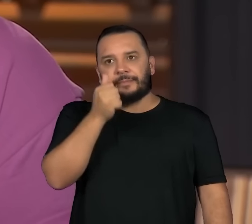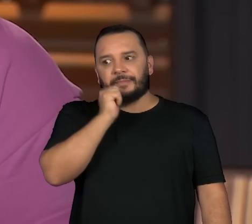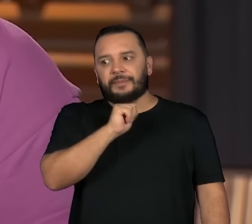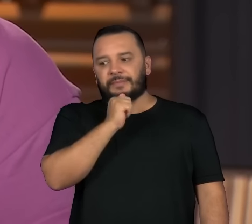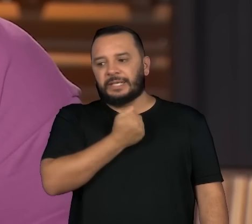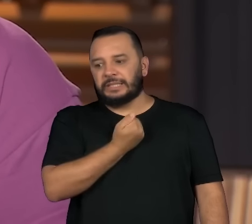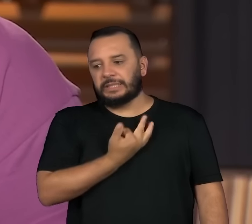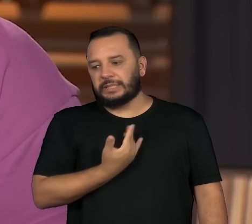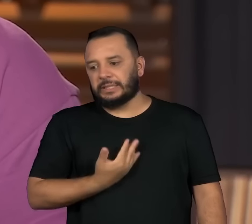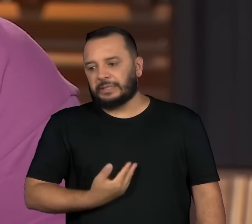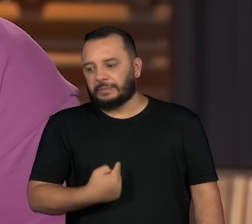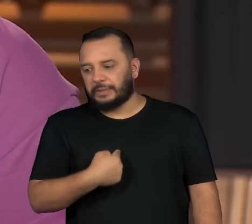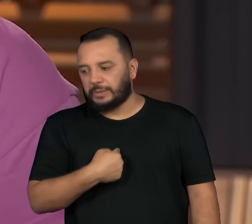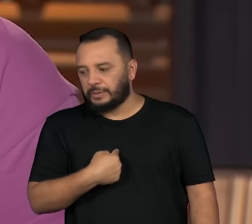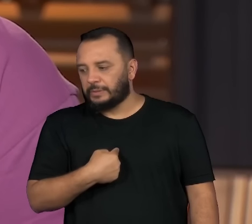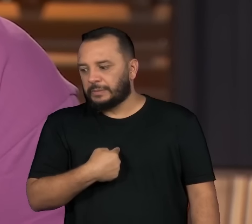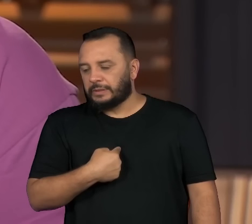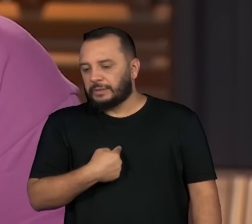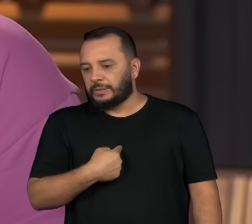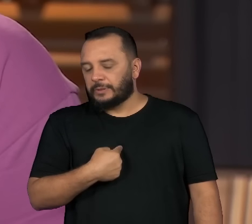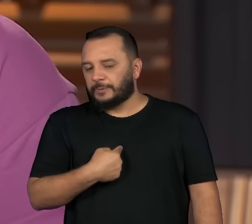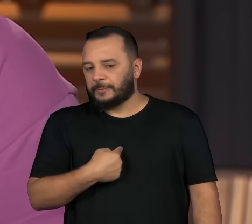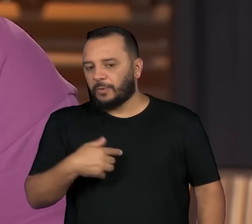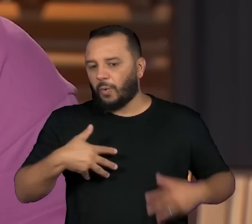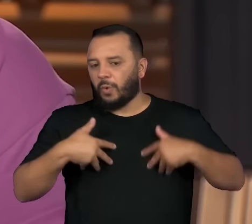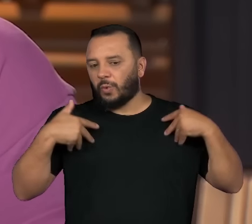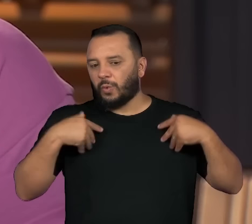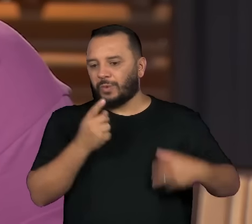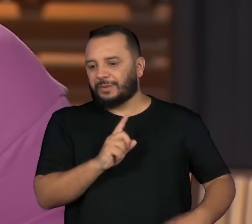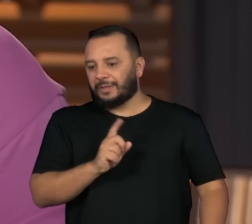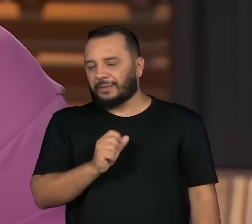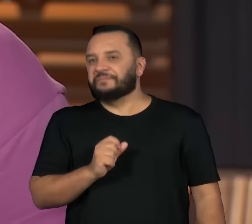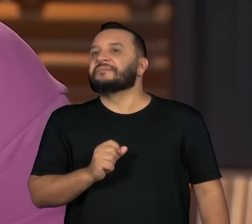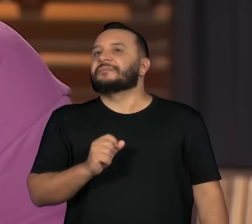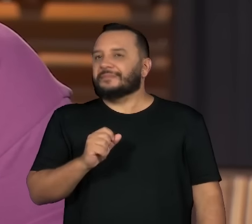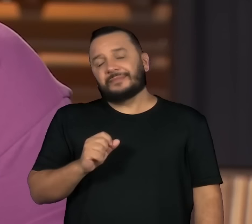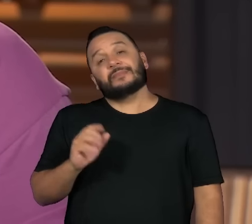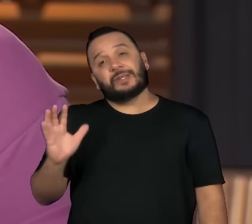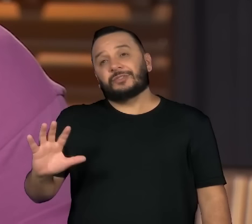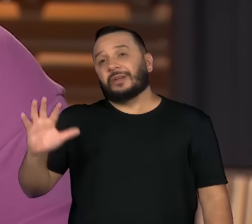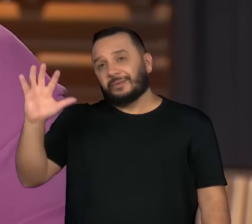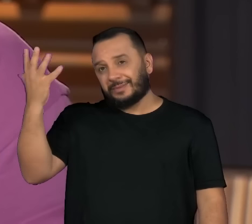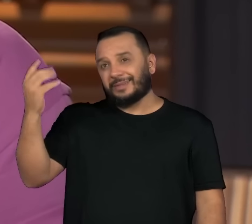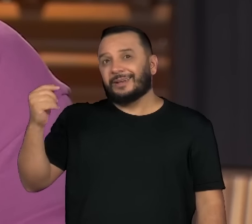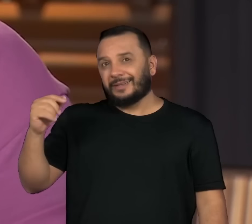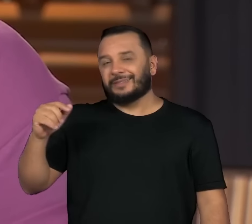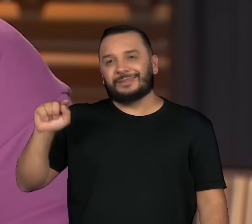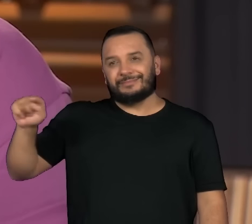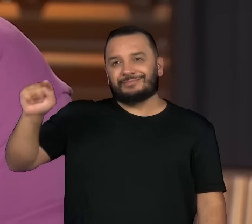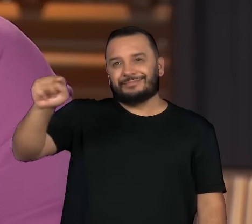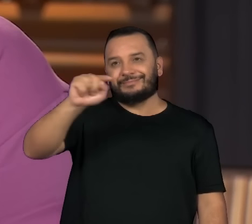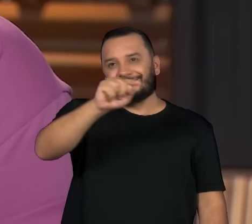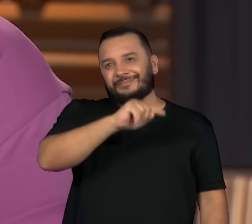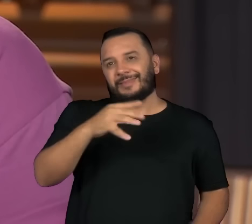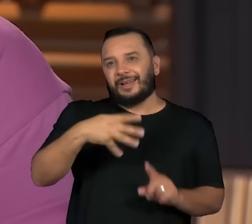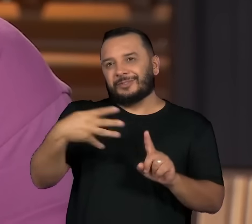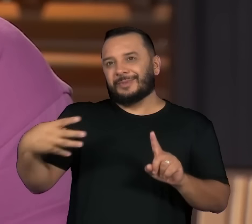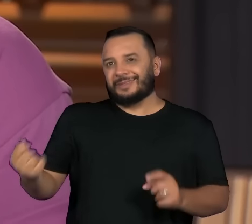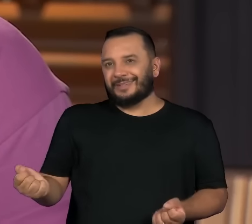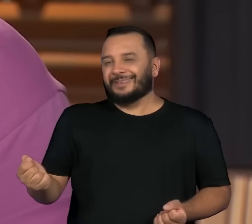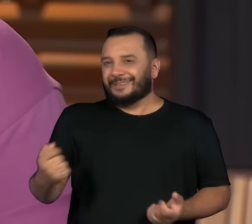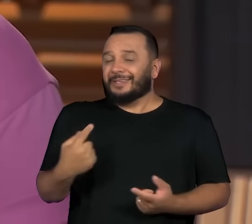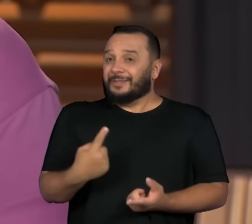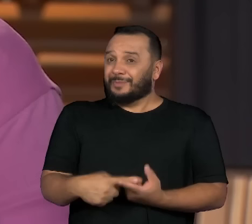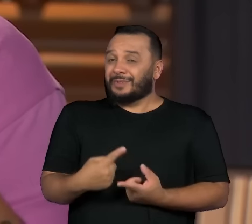orgulho. E eu acho que isso é um sentimento que passa pela cabeça de muita gente, porque é como se a